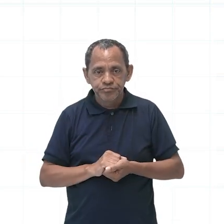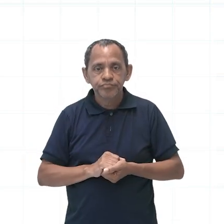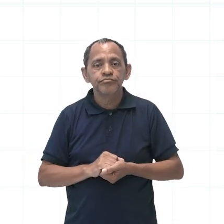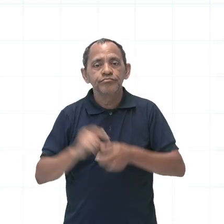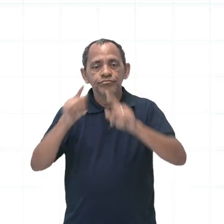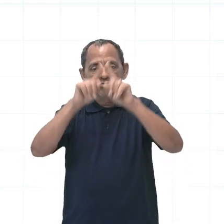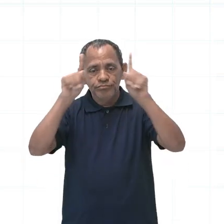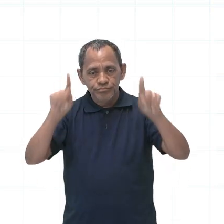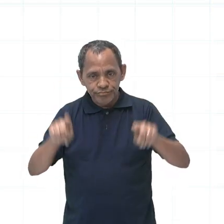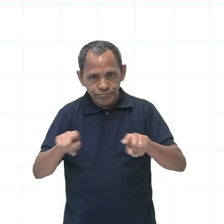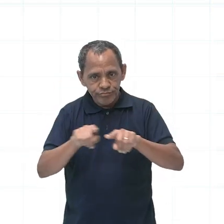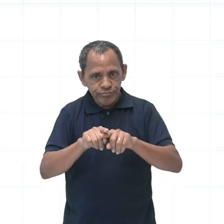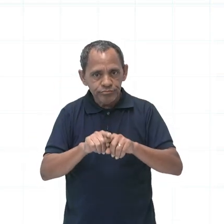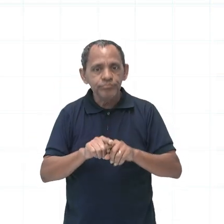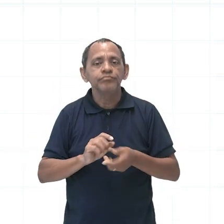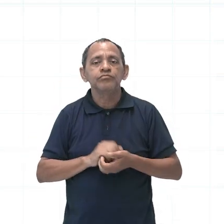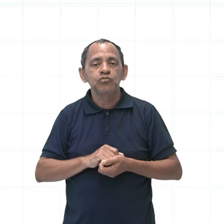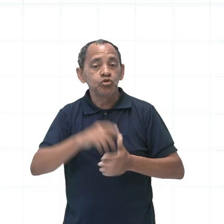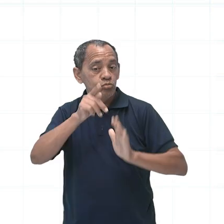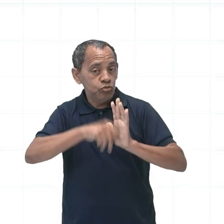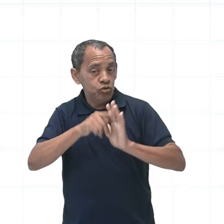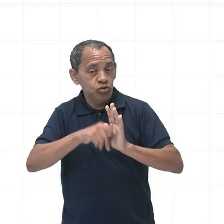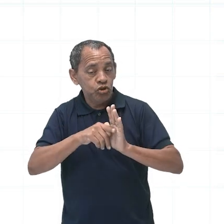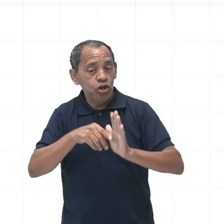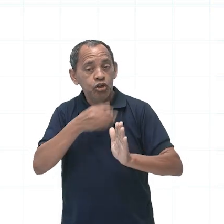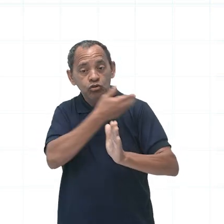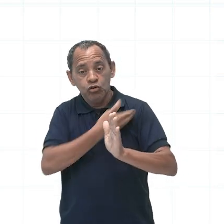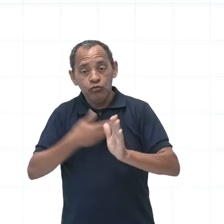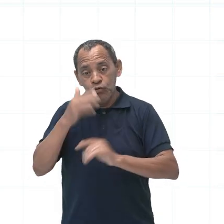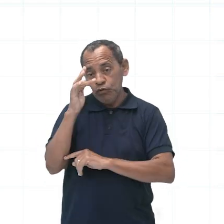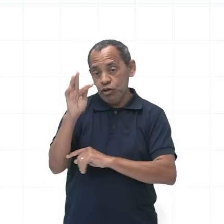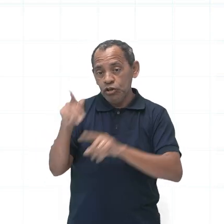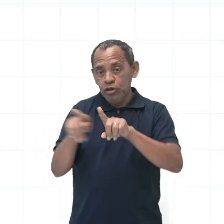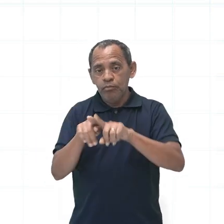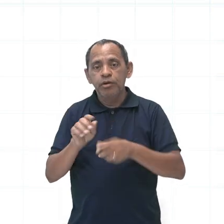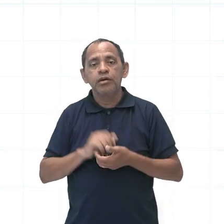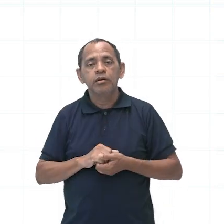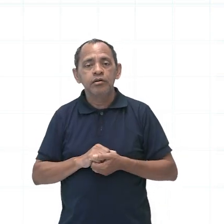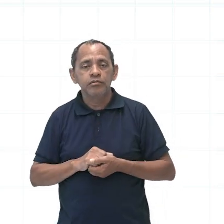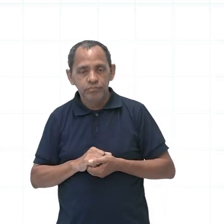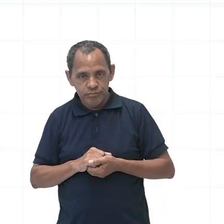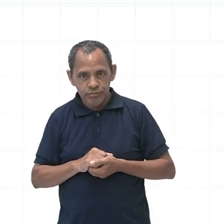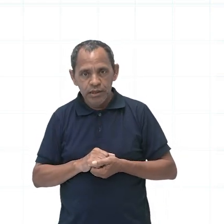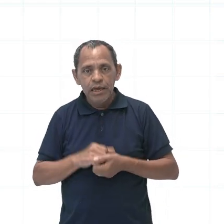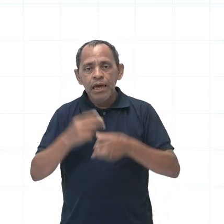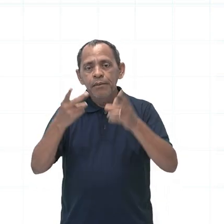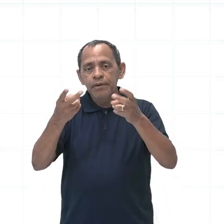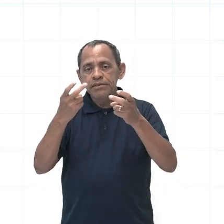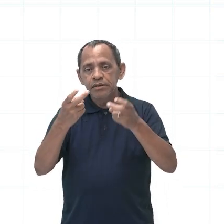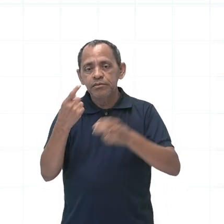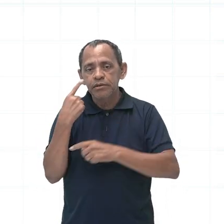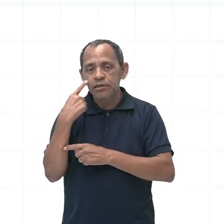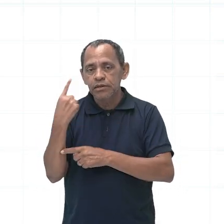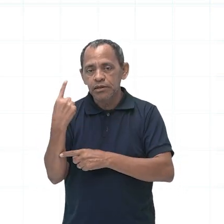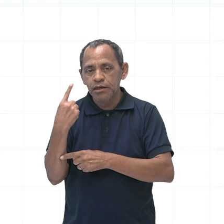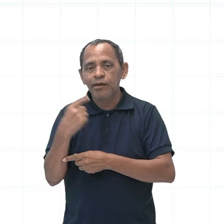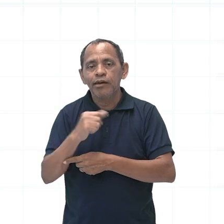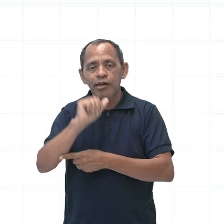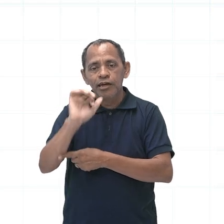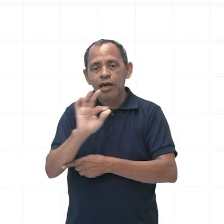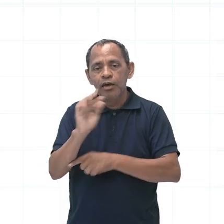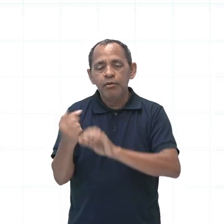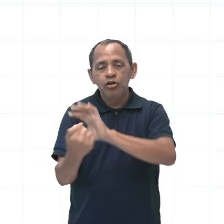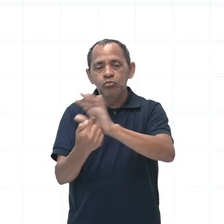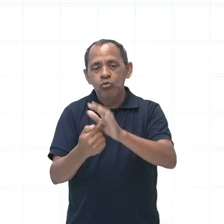campanha Desenrola Brasil, do governo federal. E percebam que o cartaz traz